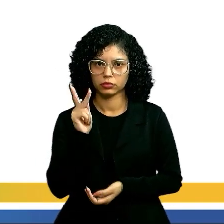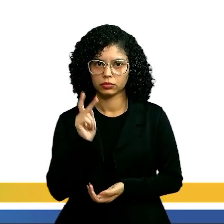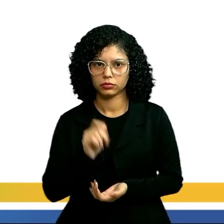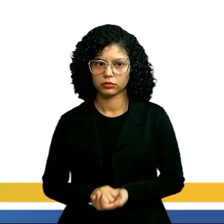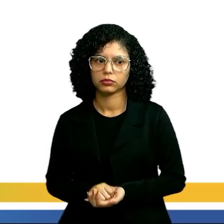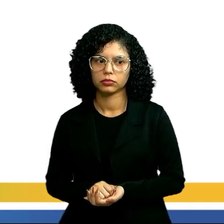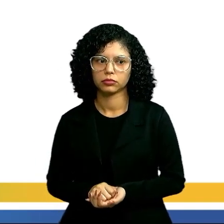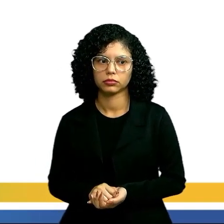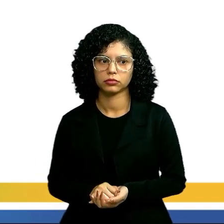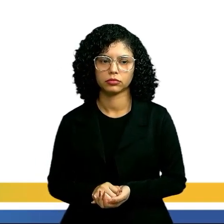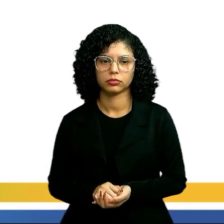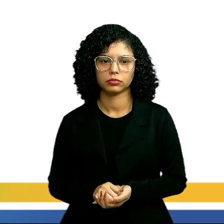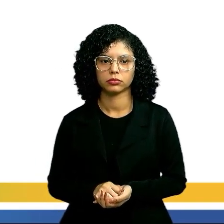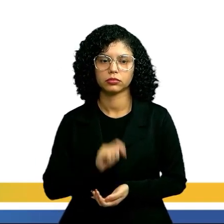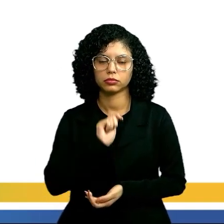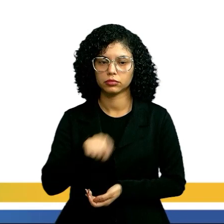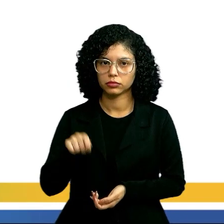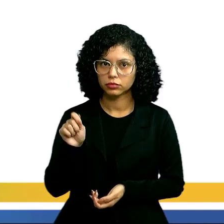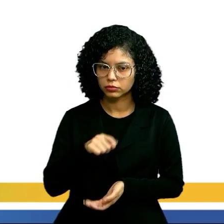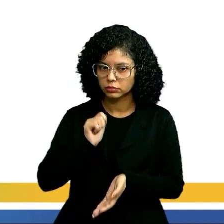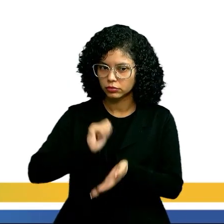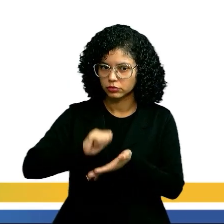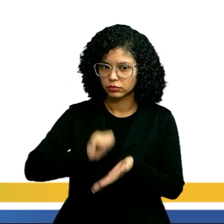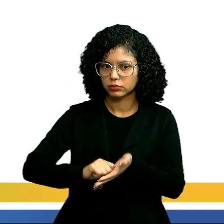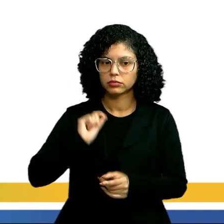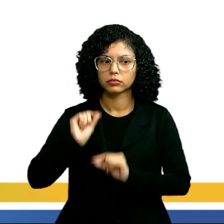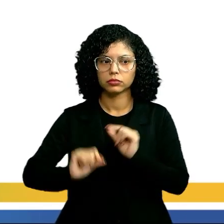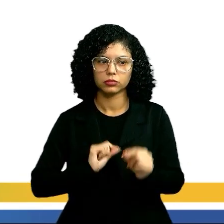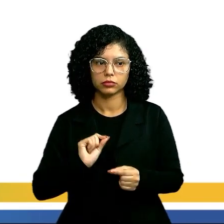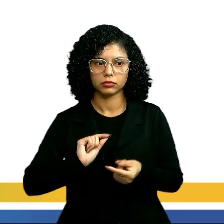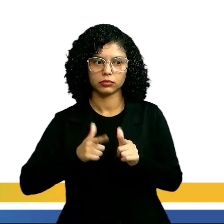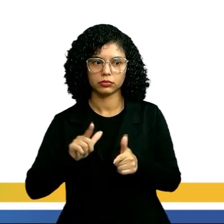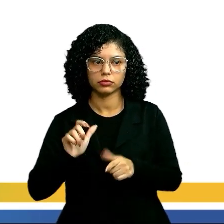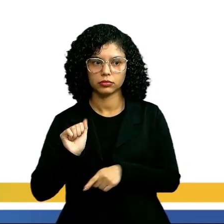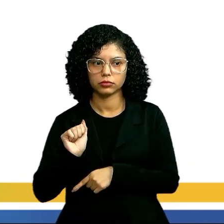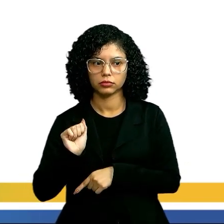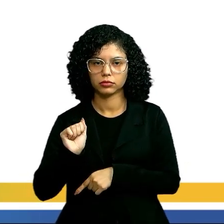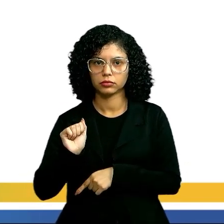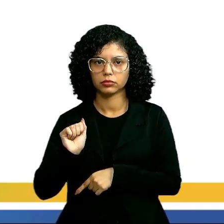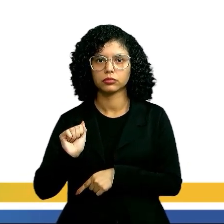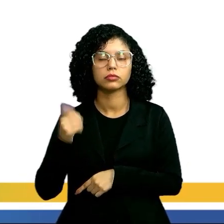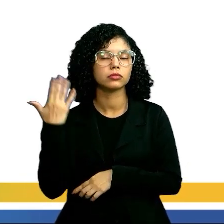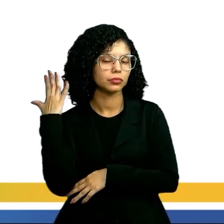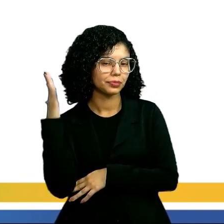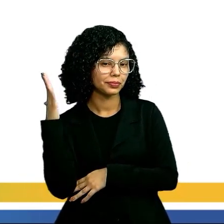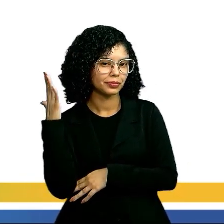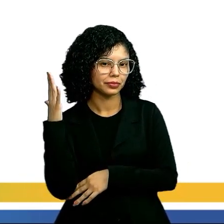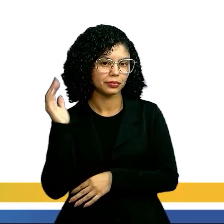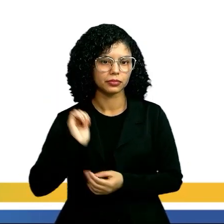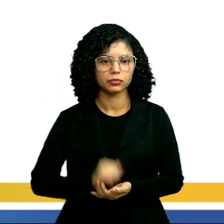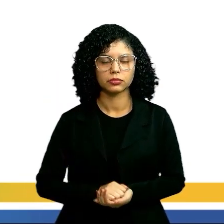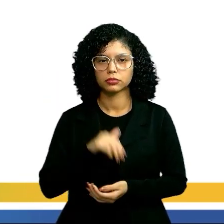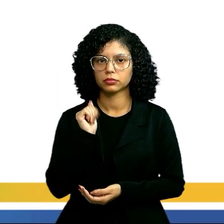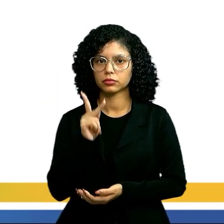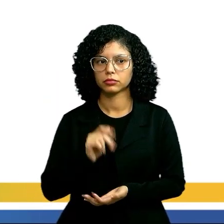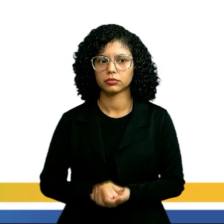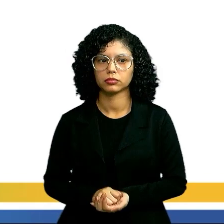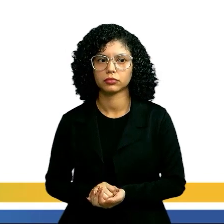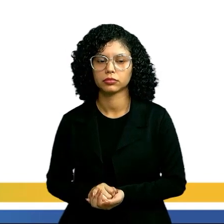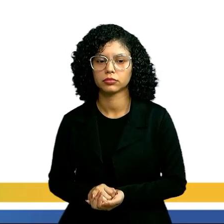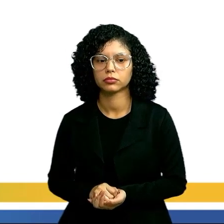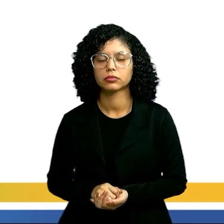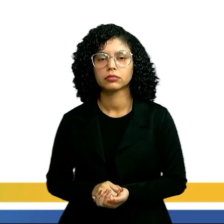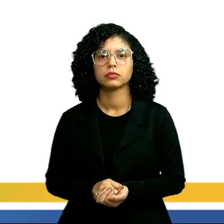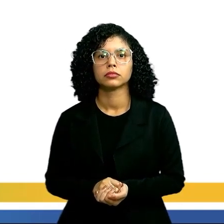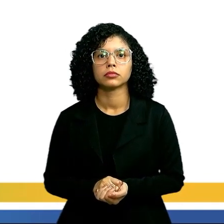Ok? Pessoal, vocês anotaram o quê? Foi a letra A? Então vocês acertaram. Ok?